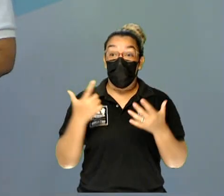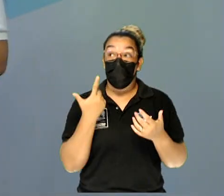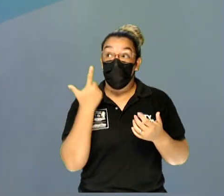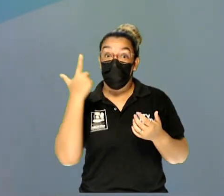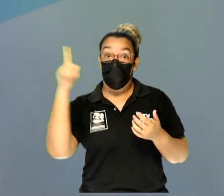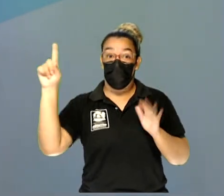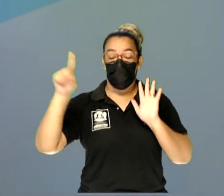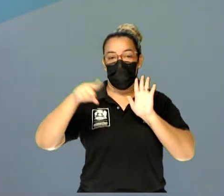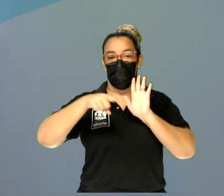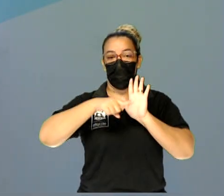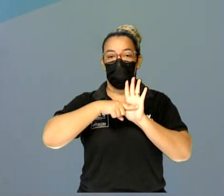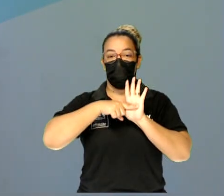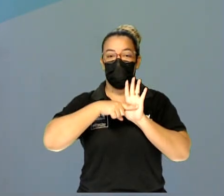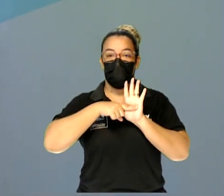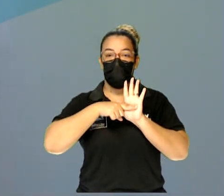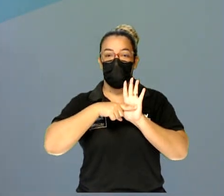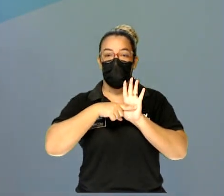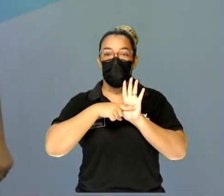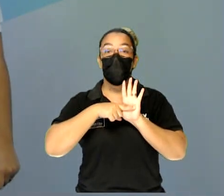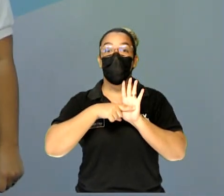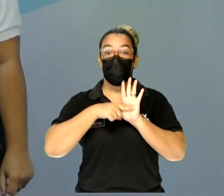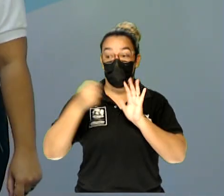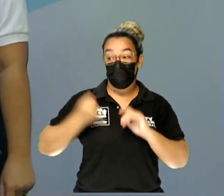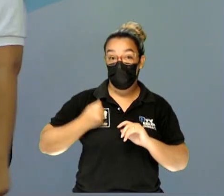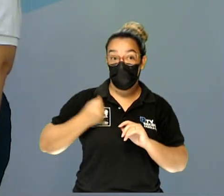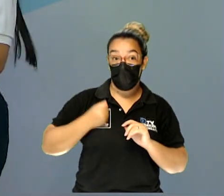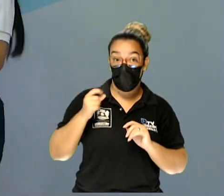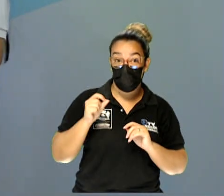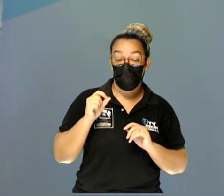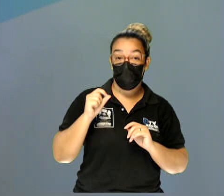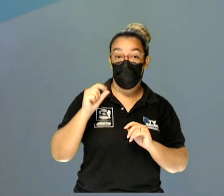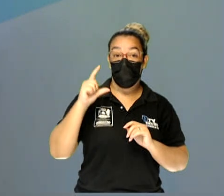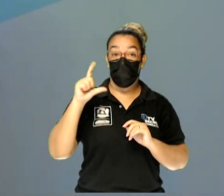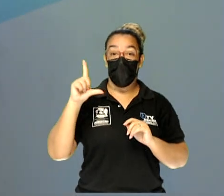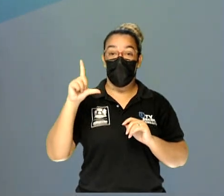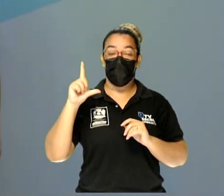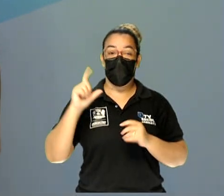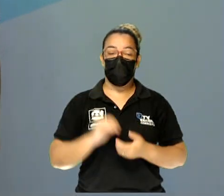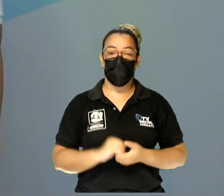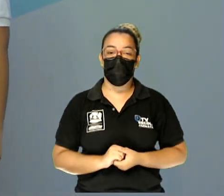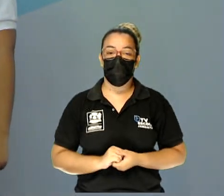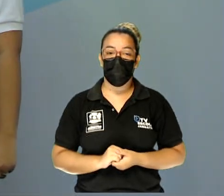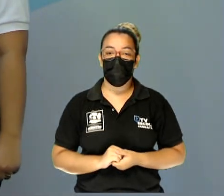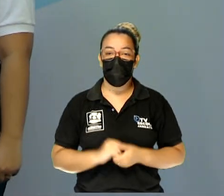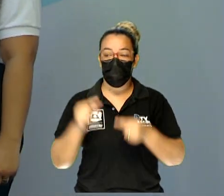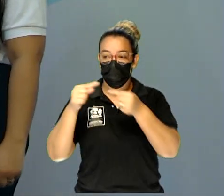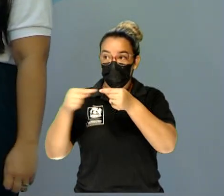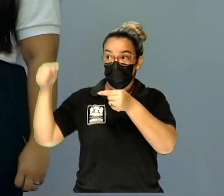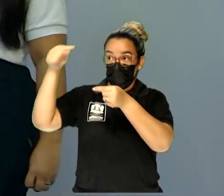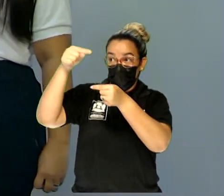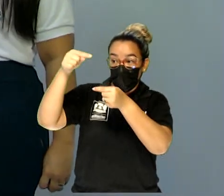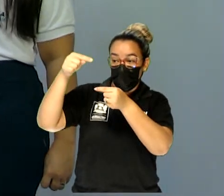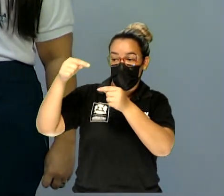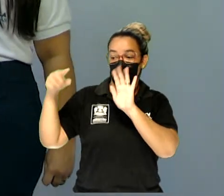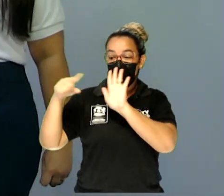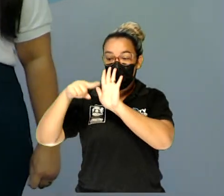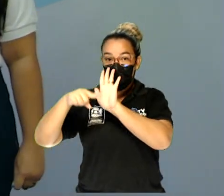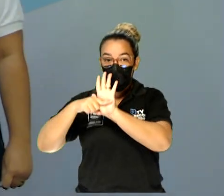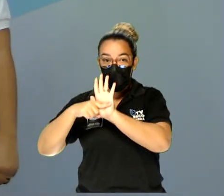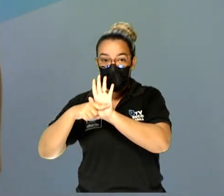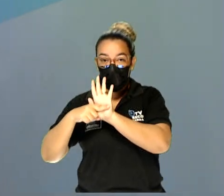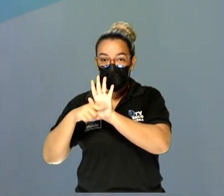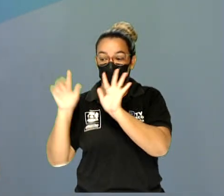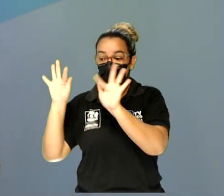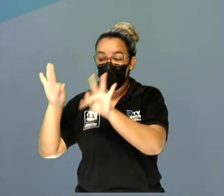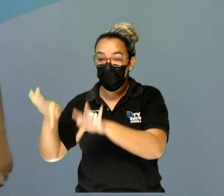subtração, nesse caso, né, com um número maior, para a gente ver aqui, ó, o minuendo, o subtraindo e o resultado vai ser